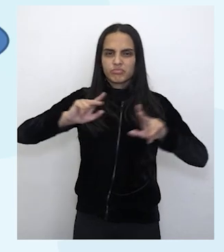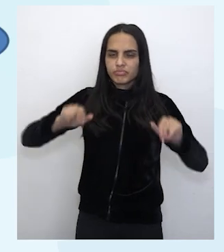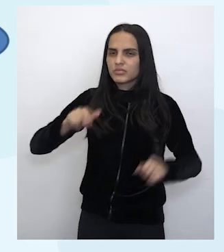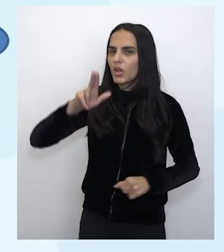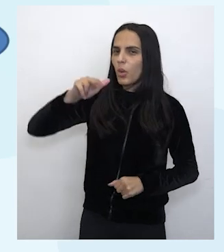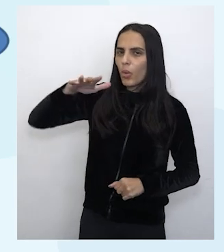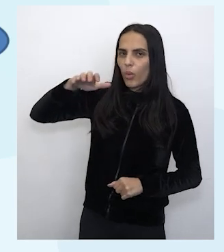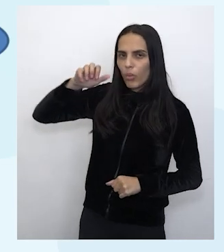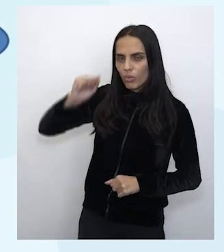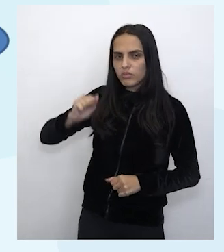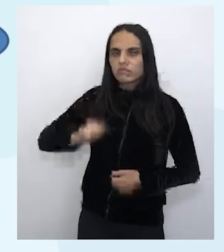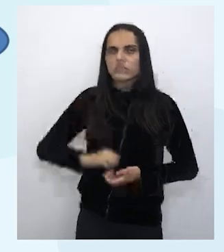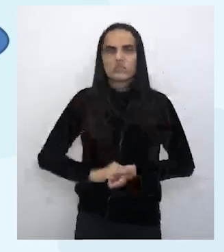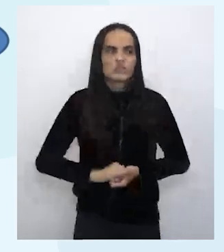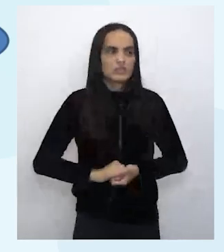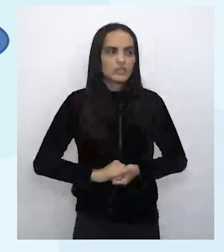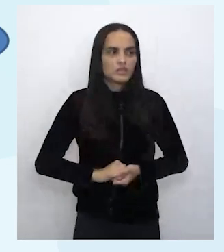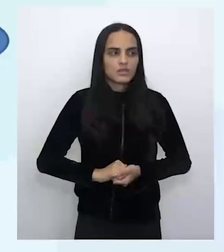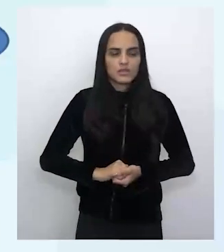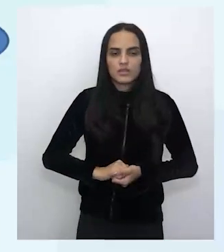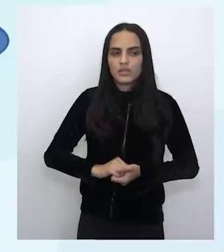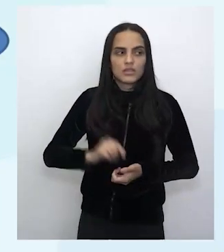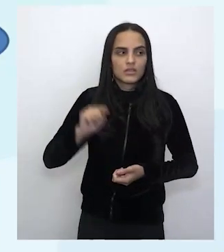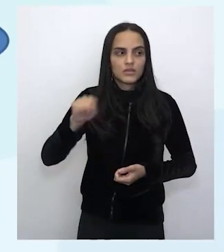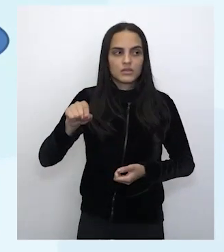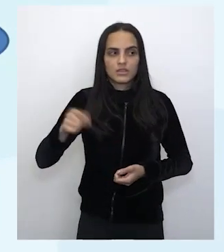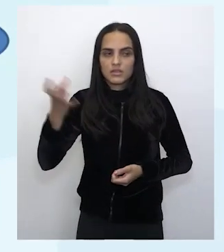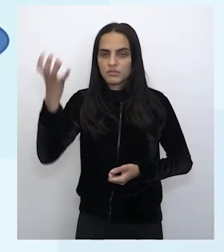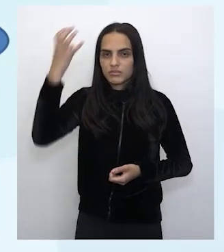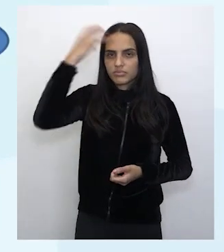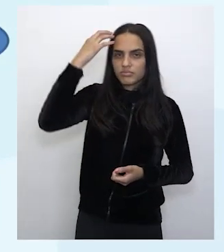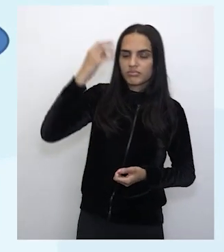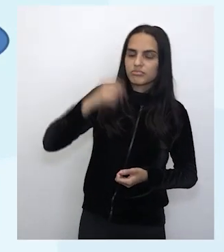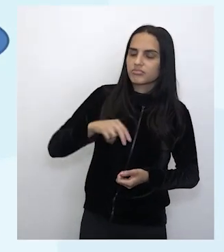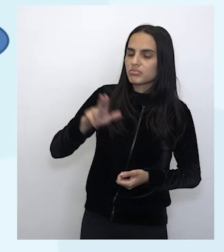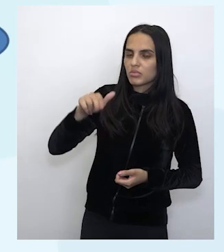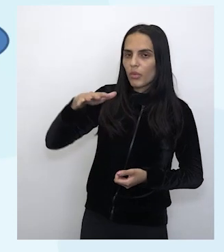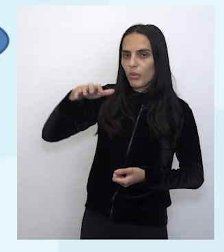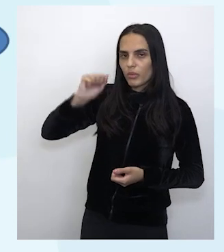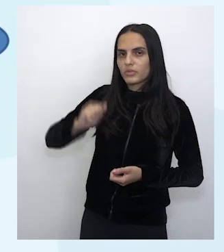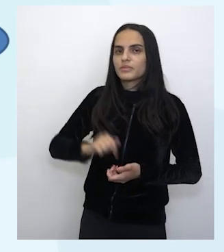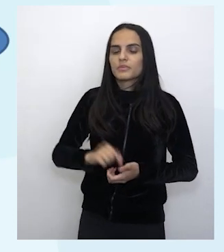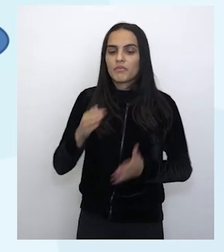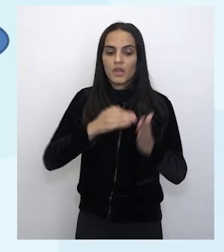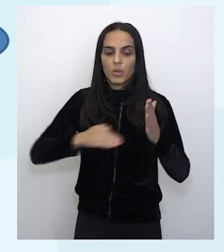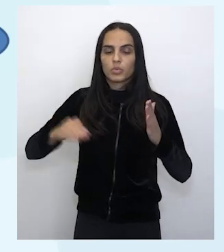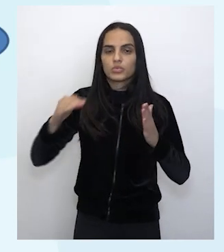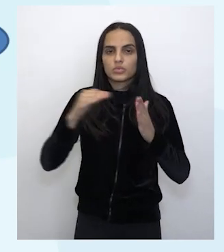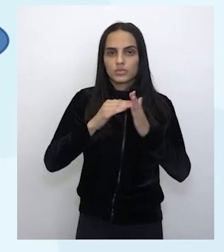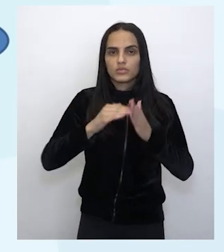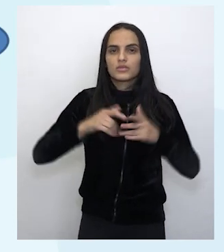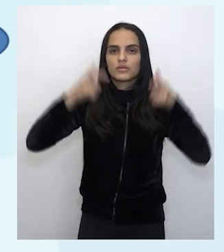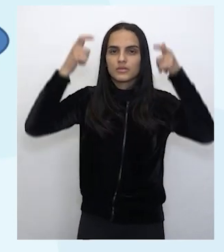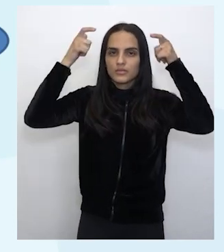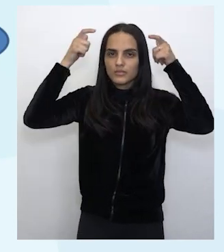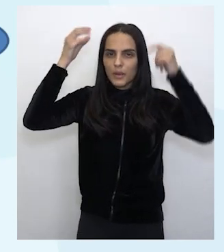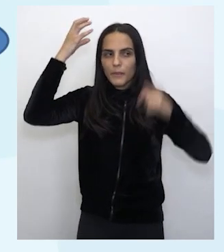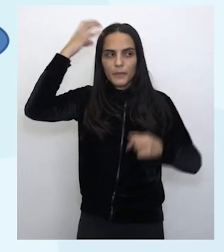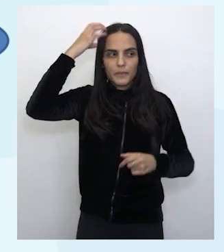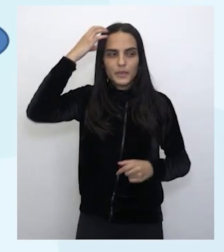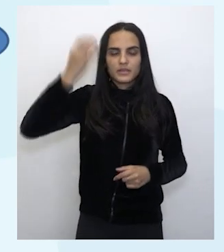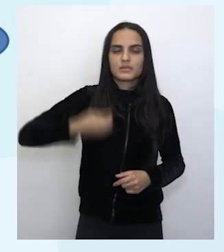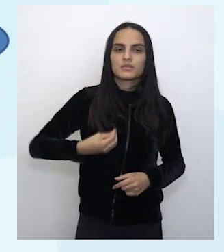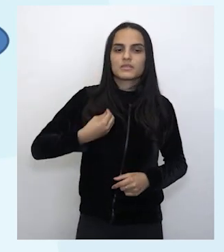nunca foi senão príncipe. Todos eles príncipes na vida.